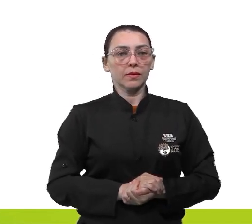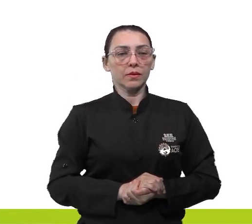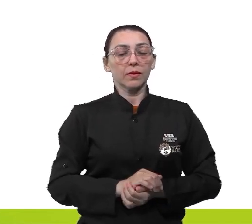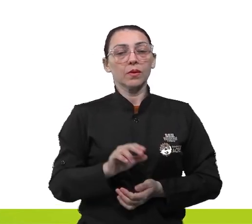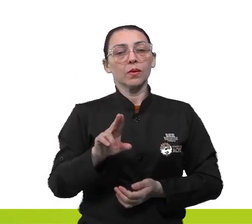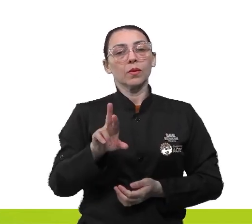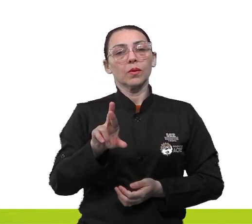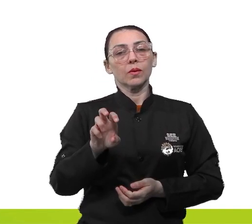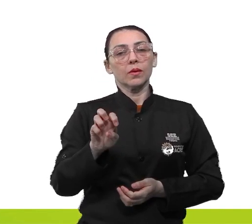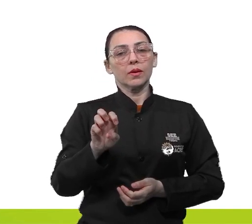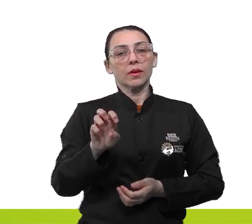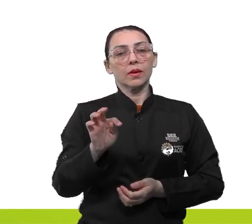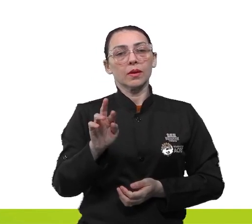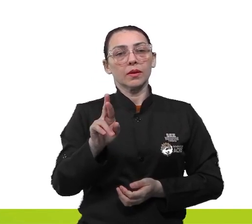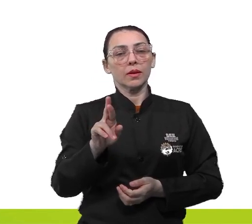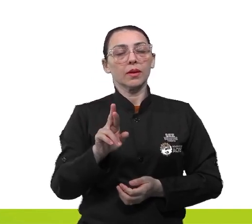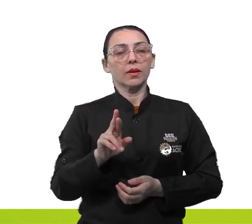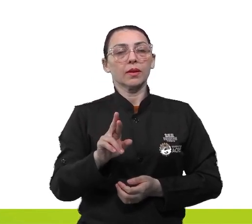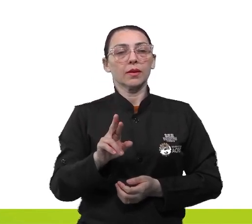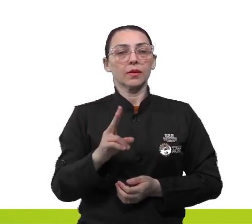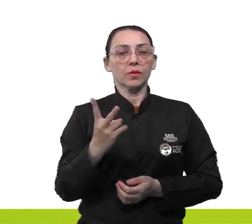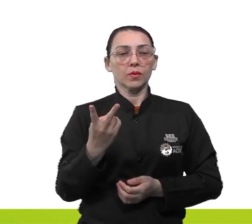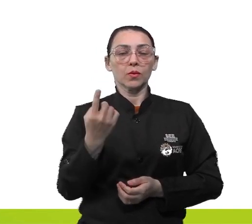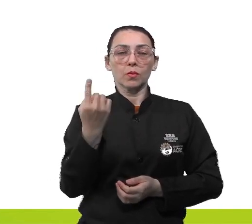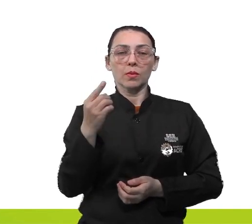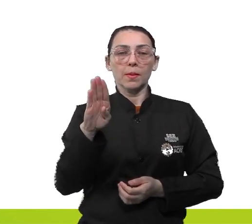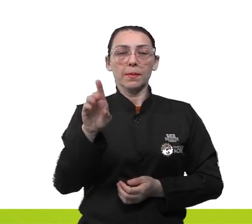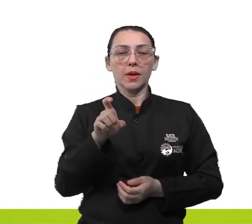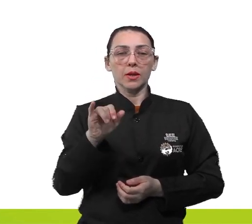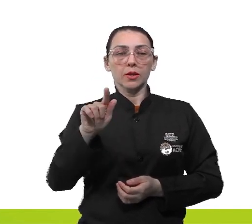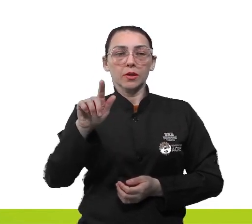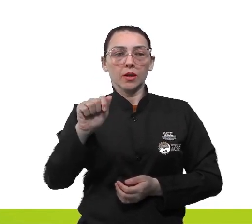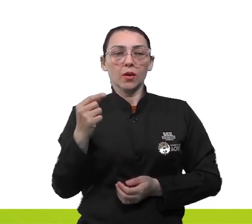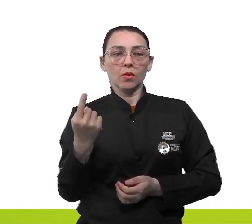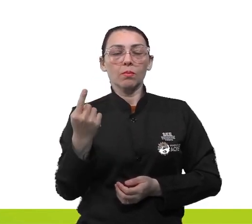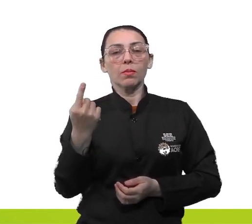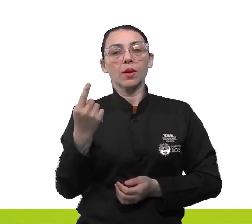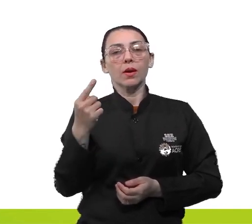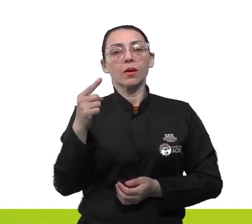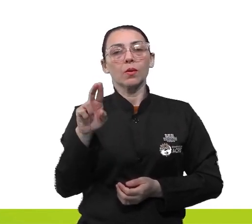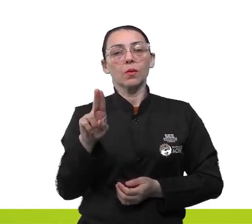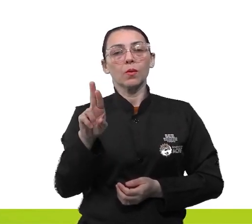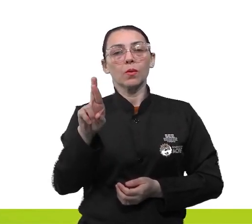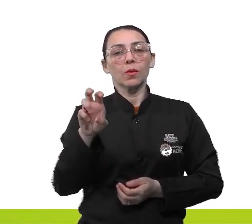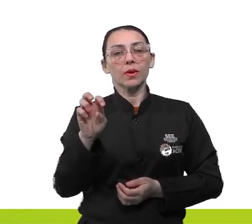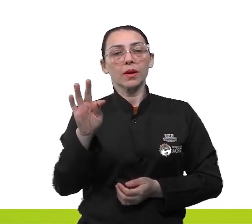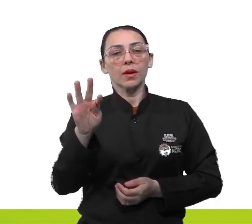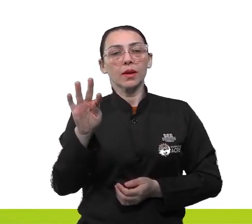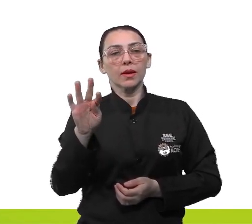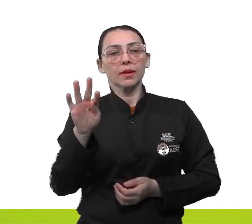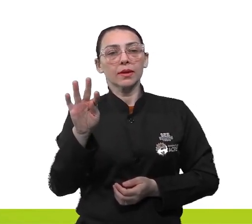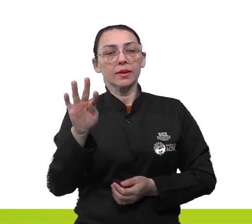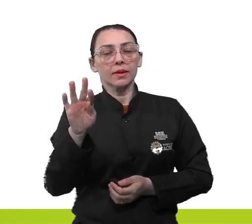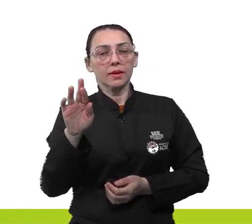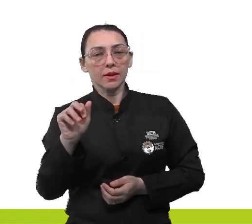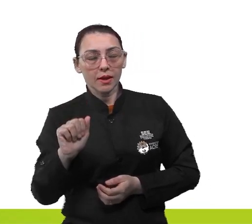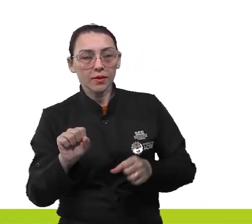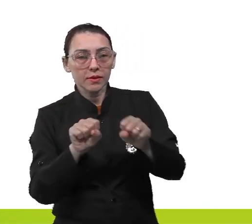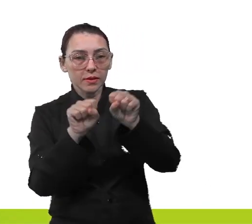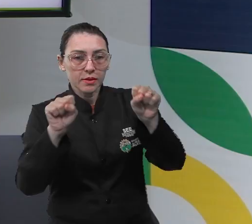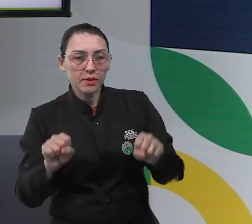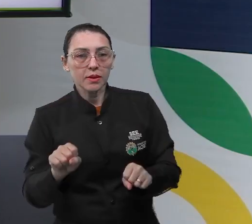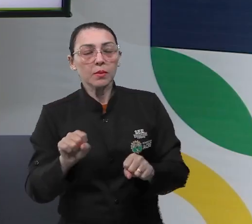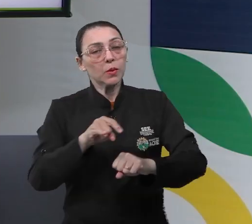2 uréteres, tá? Uréter, uma bexiga e uma uretra, tá? Então, esse aí é o sistema